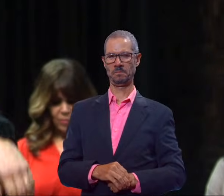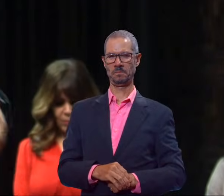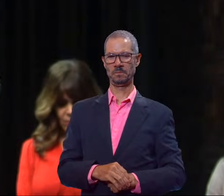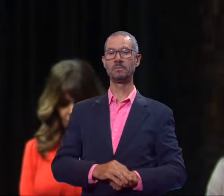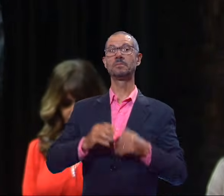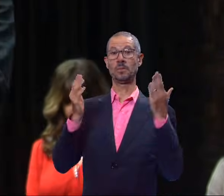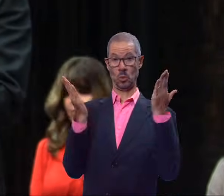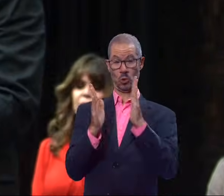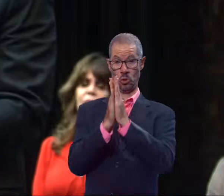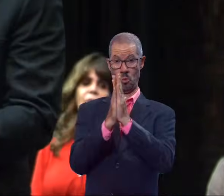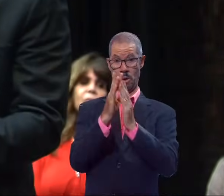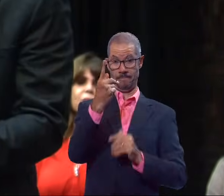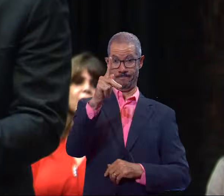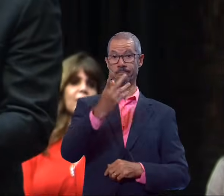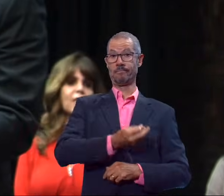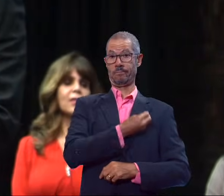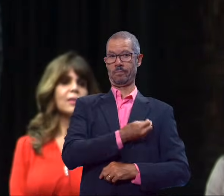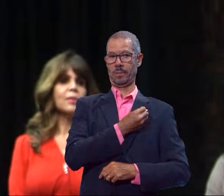Hoje eu queria orar por você.